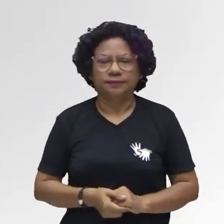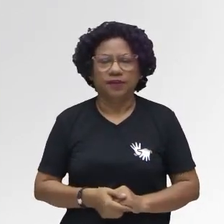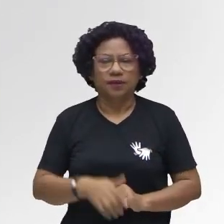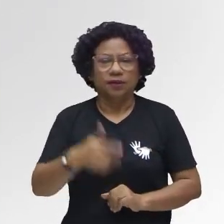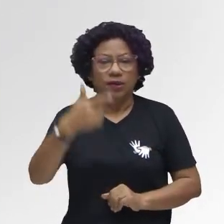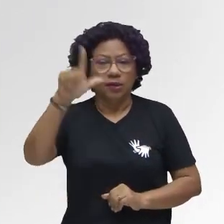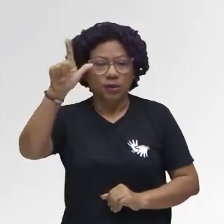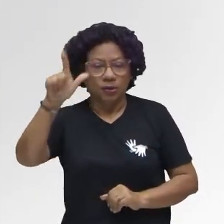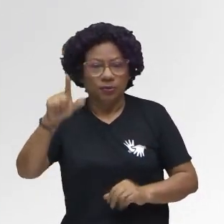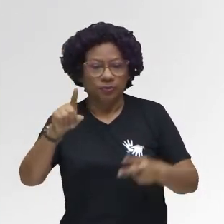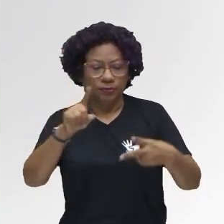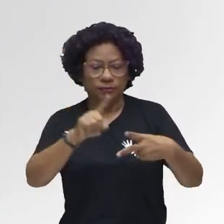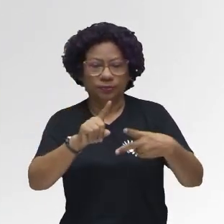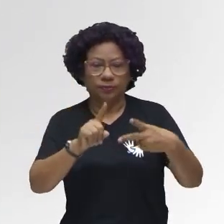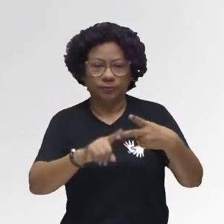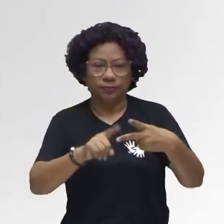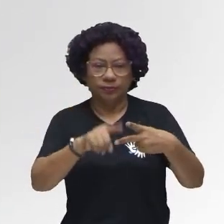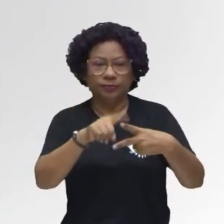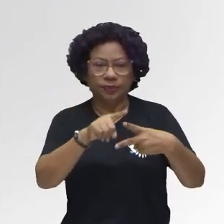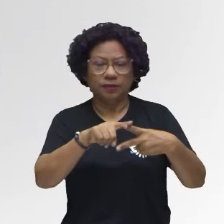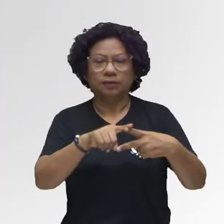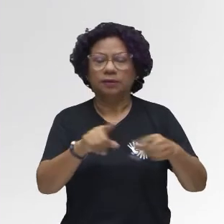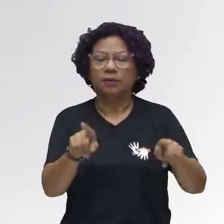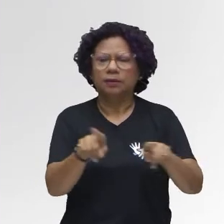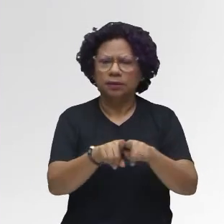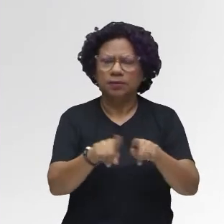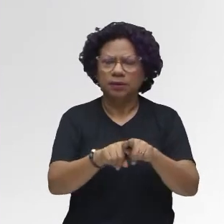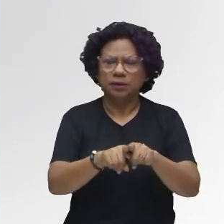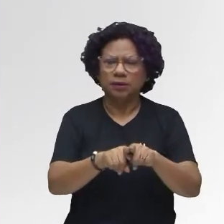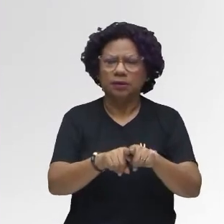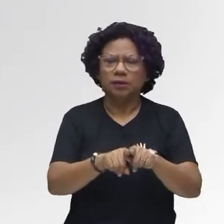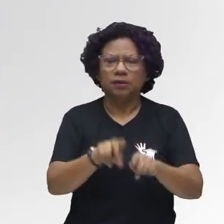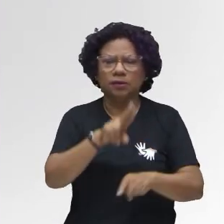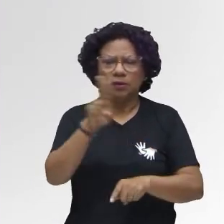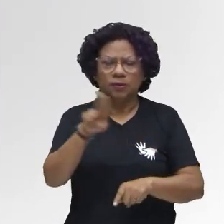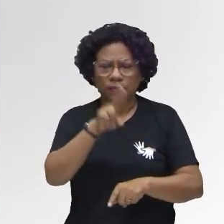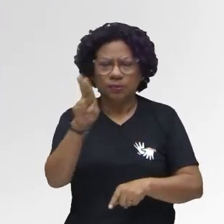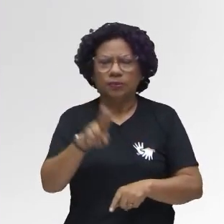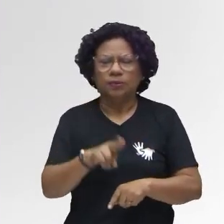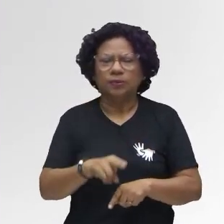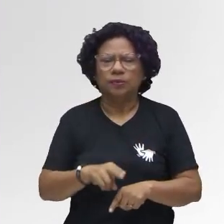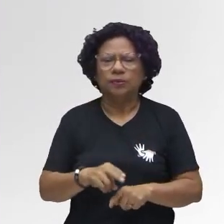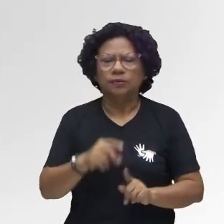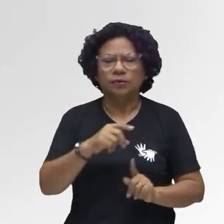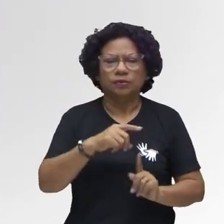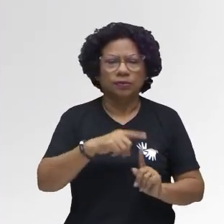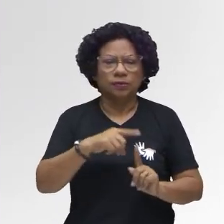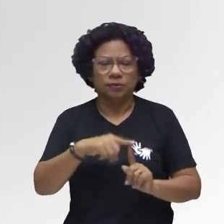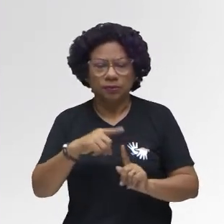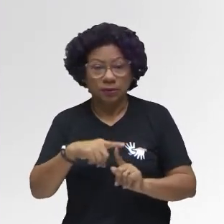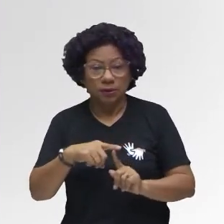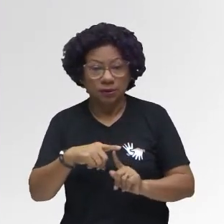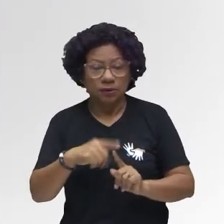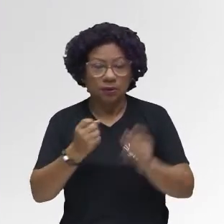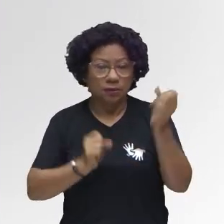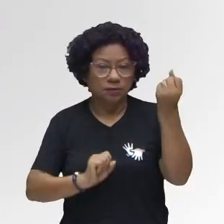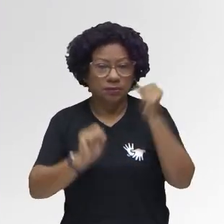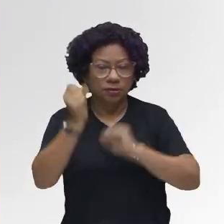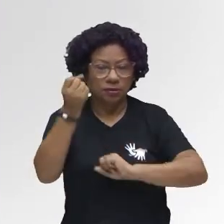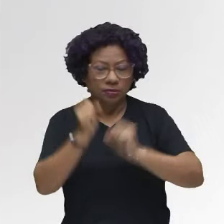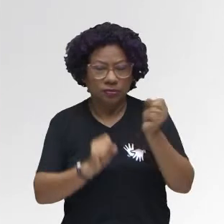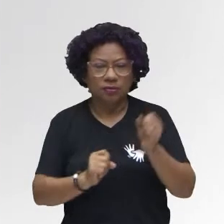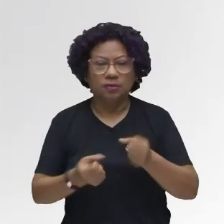de base também produzem máquinas utilizadas por outras fábricas. Aproveitando que nos encontramos neste estacionamento, a partir